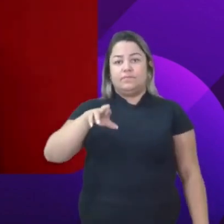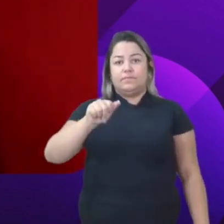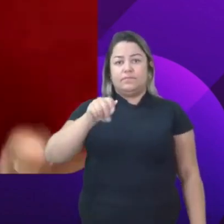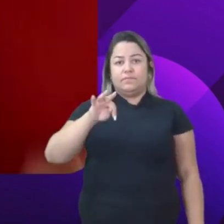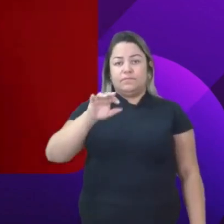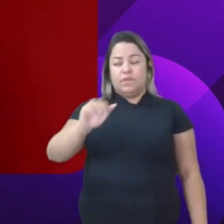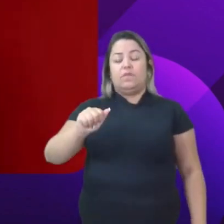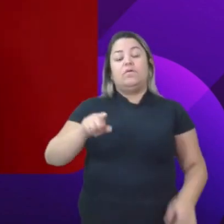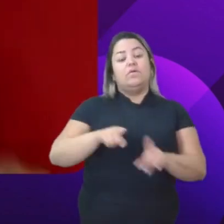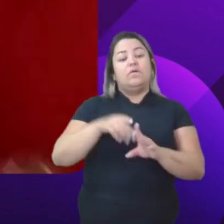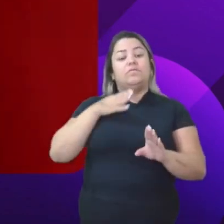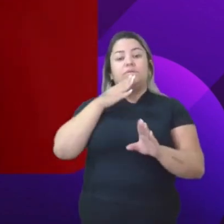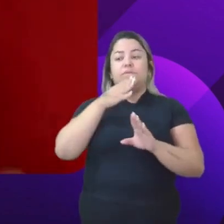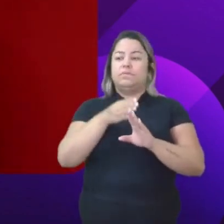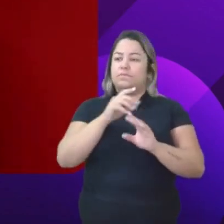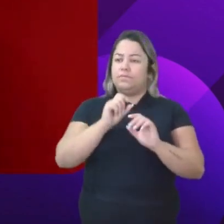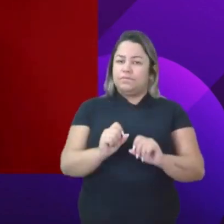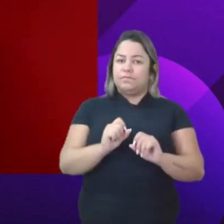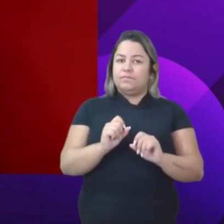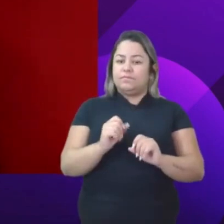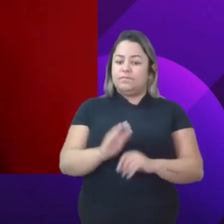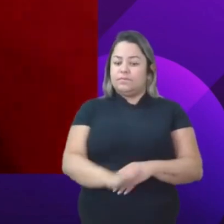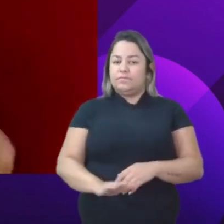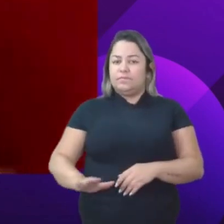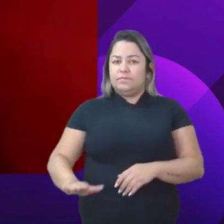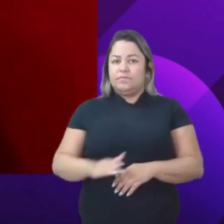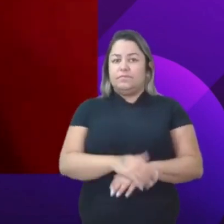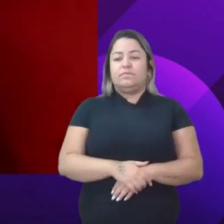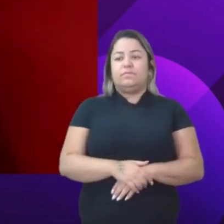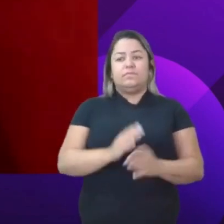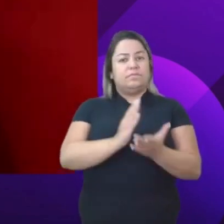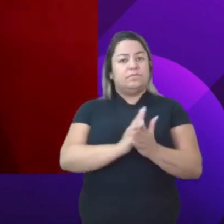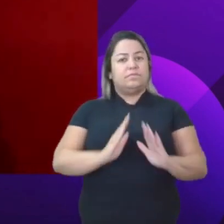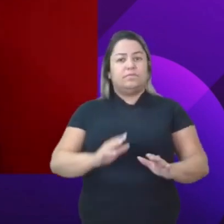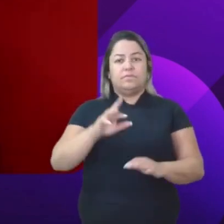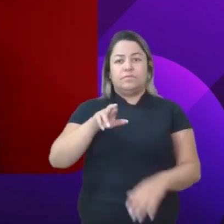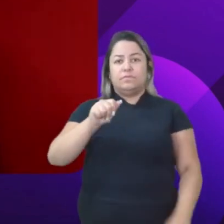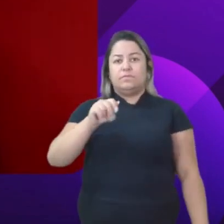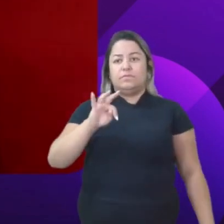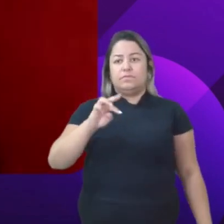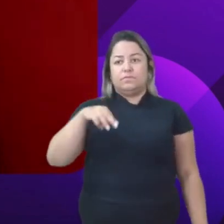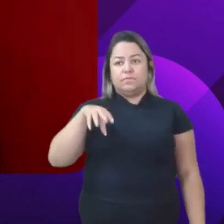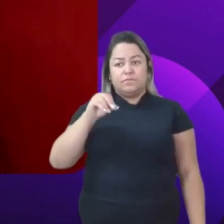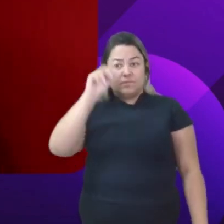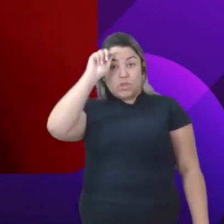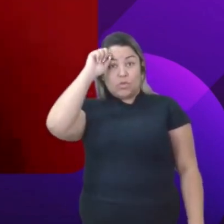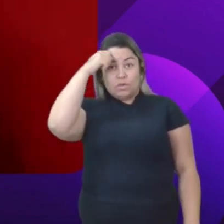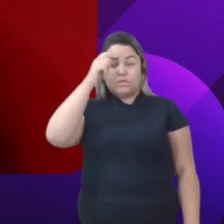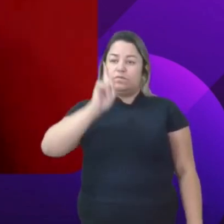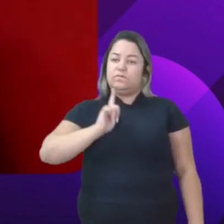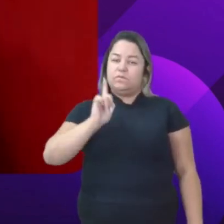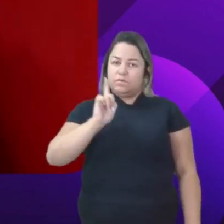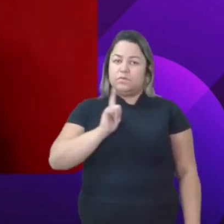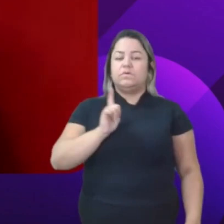do princípio da infância, né? Combater o racismo começando pela infância. Talvez esse tenha